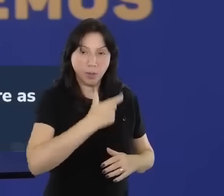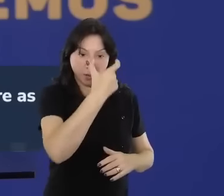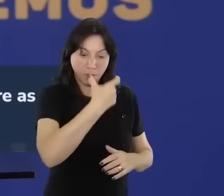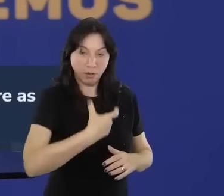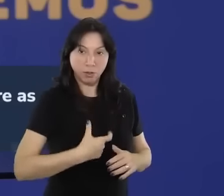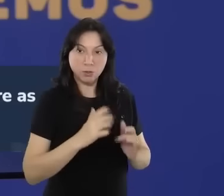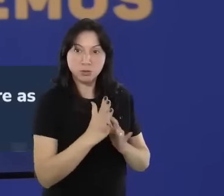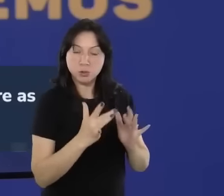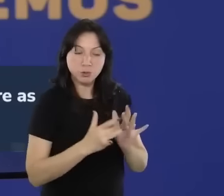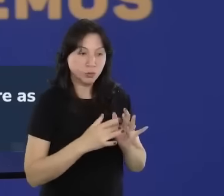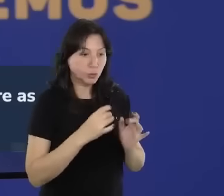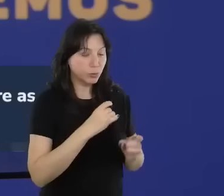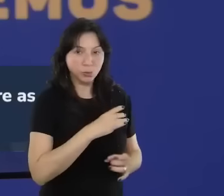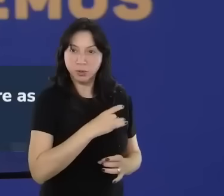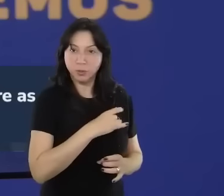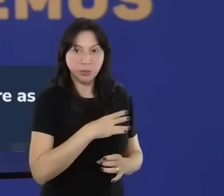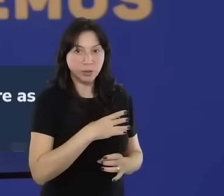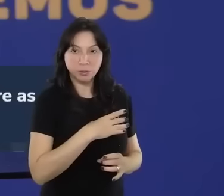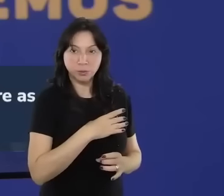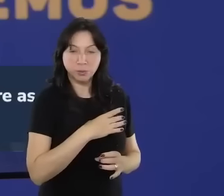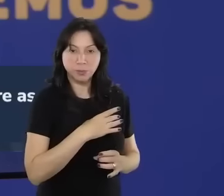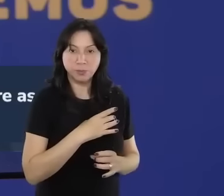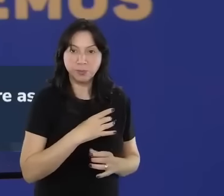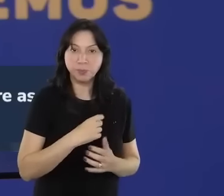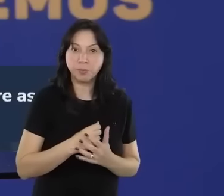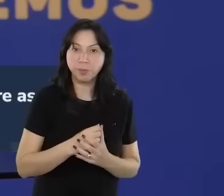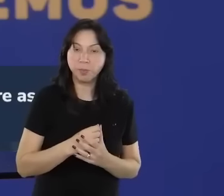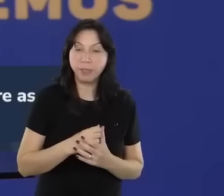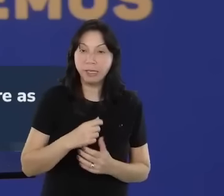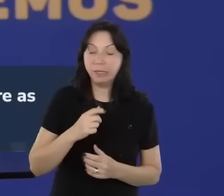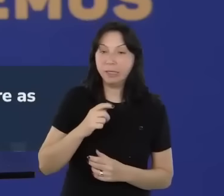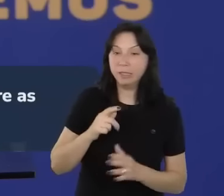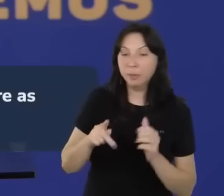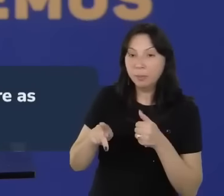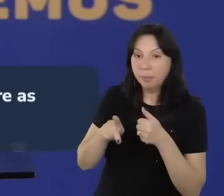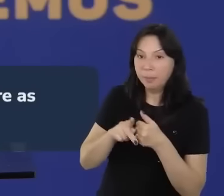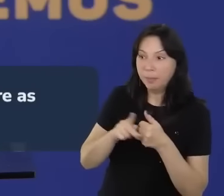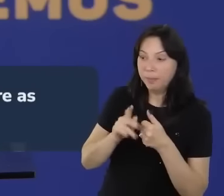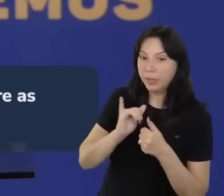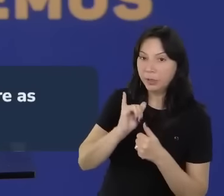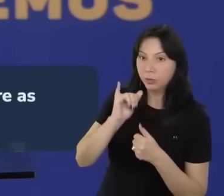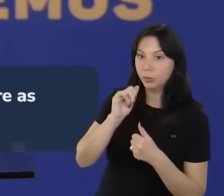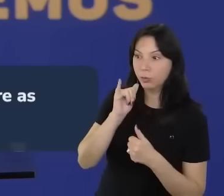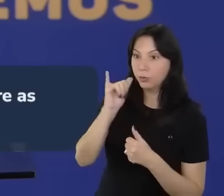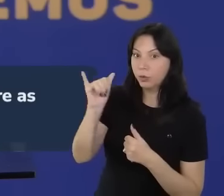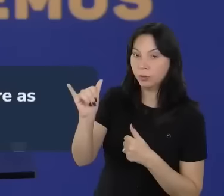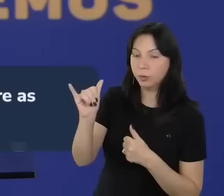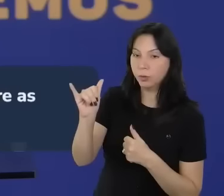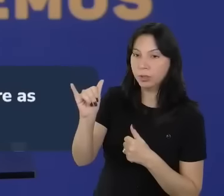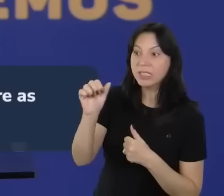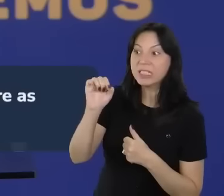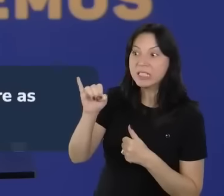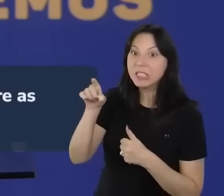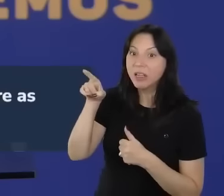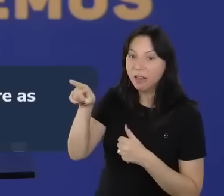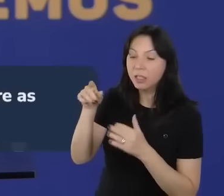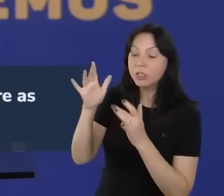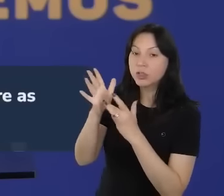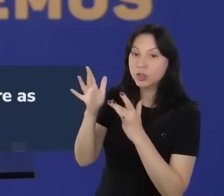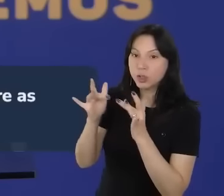não temais respondo-lhe Pedro disse se és Tu Senhor